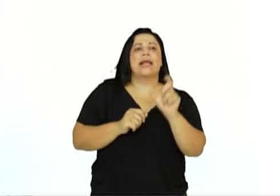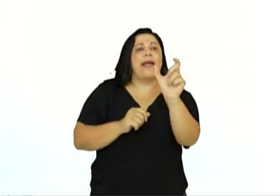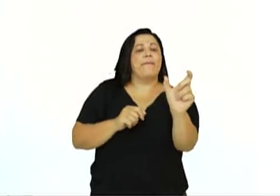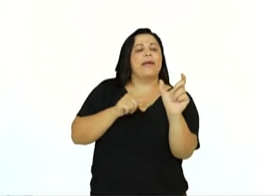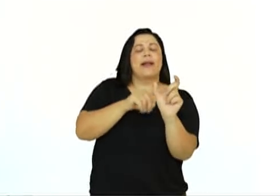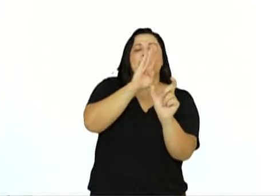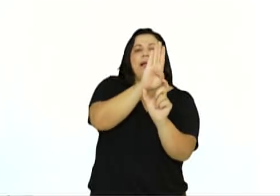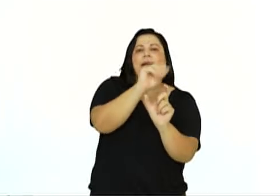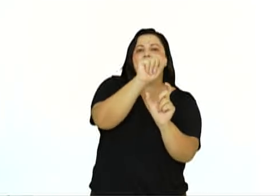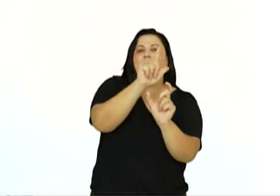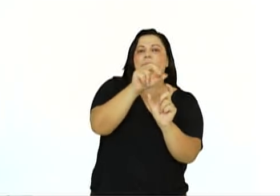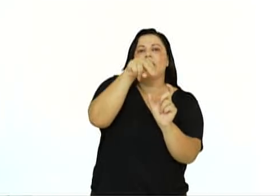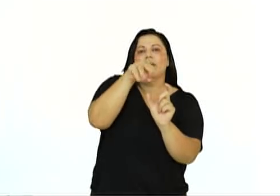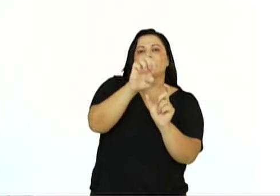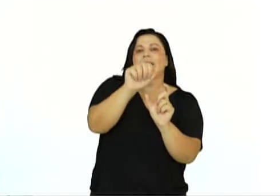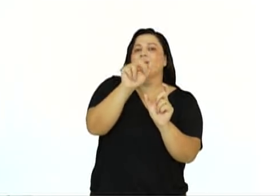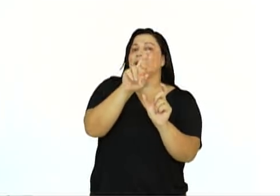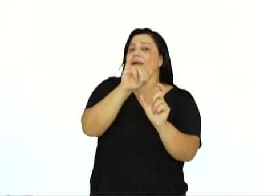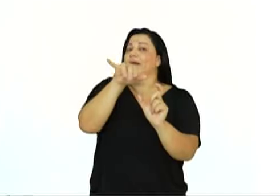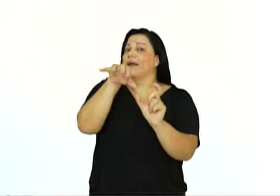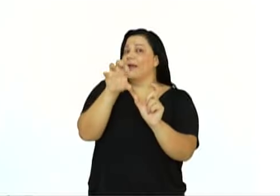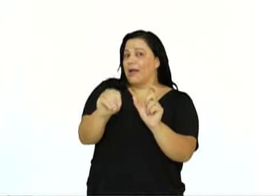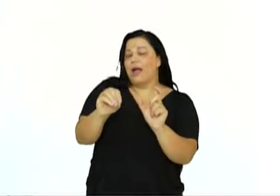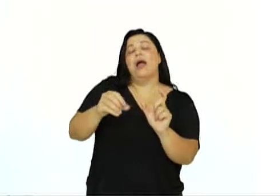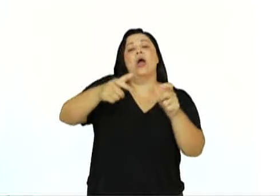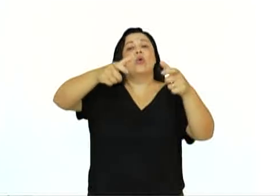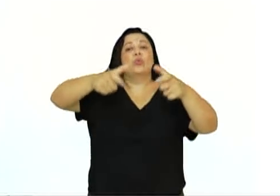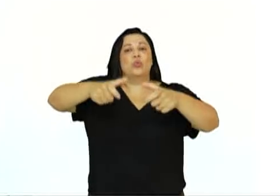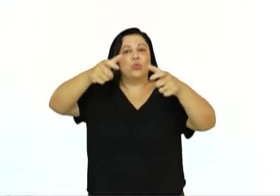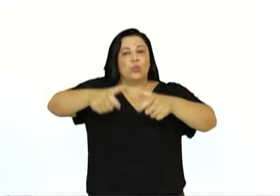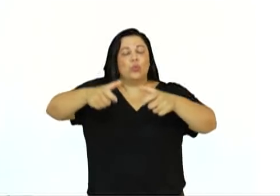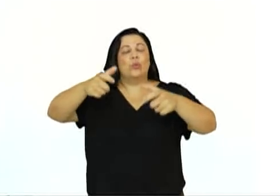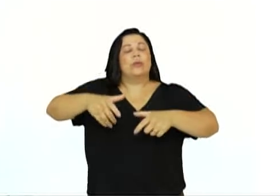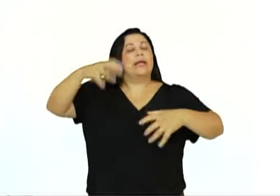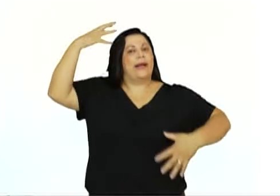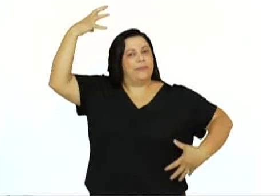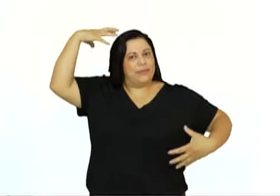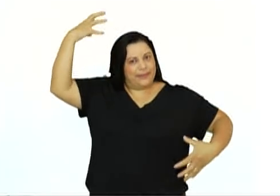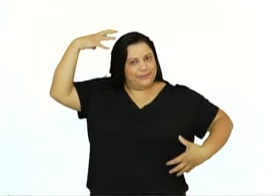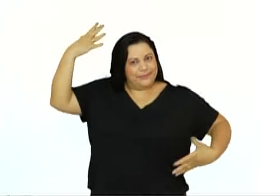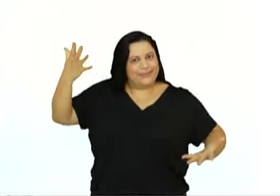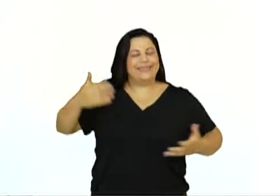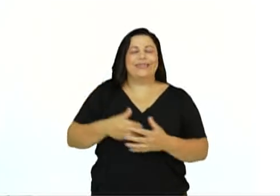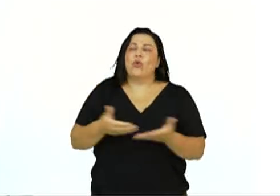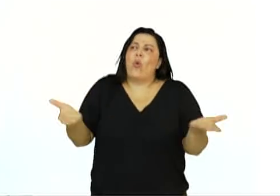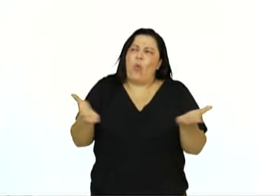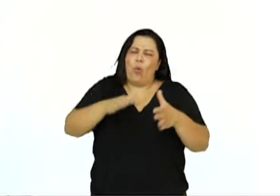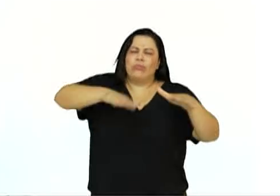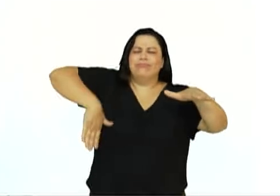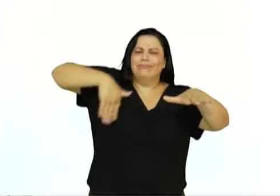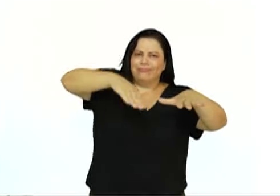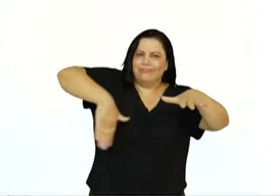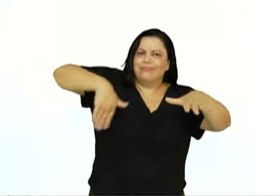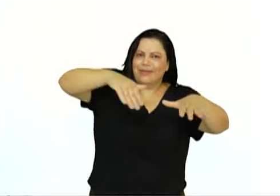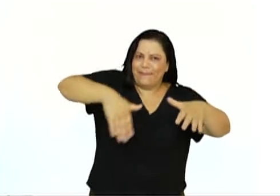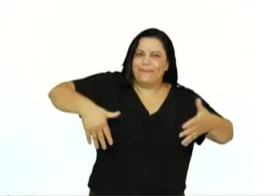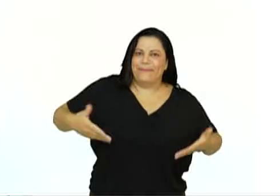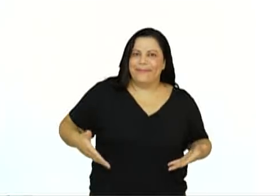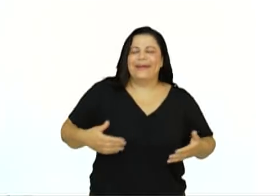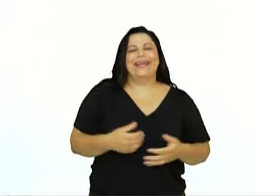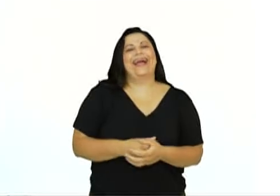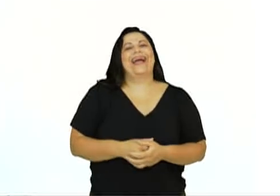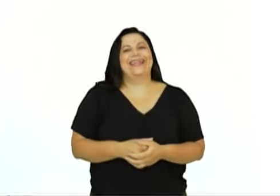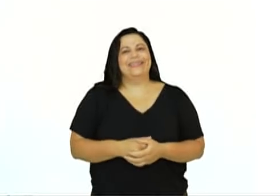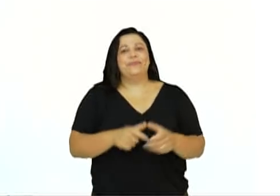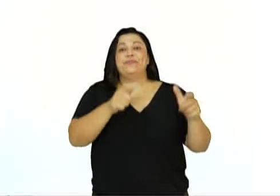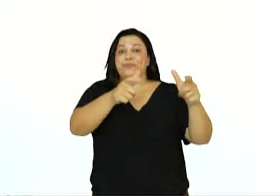que nos remete aí aos locais de banho, né? Então, hoje em dia a gente utiliza balneário quando a gente vai à praia, naquela época balneário como um local